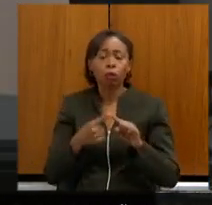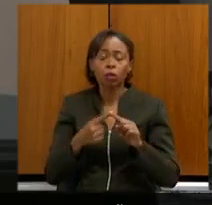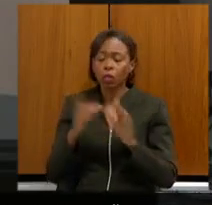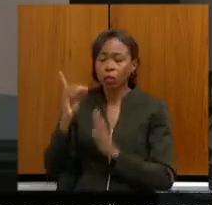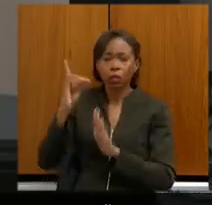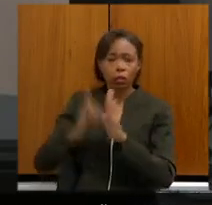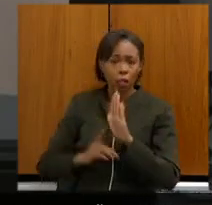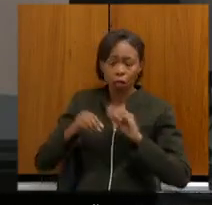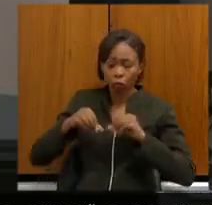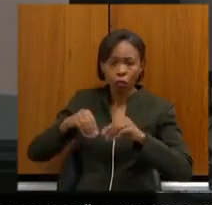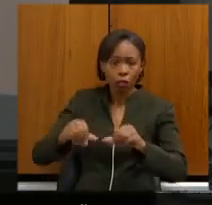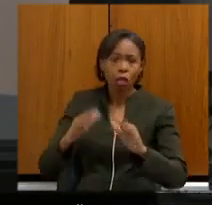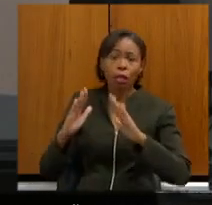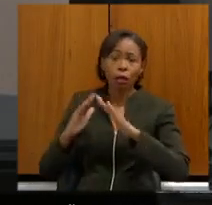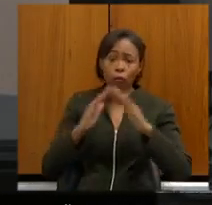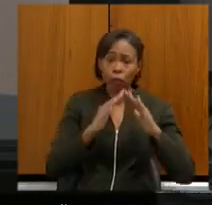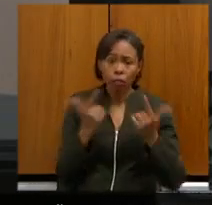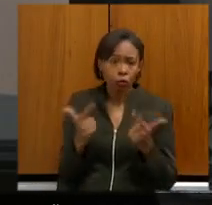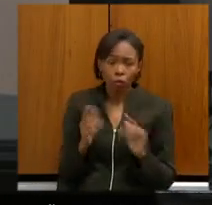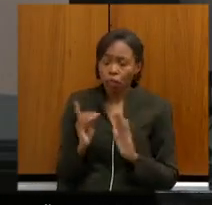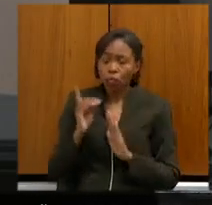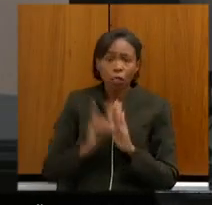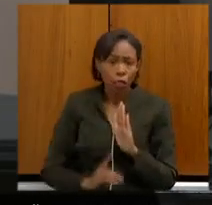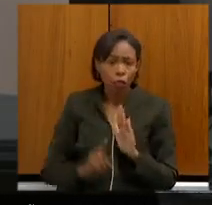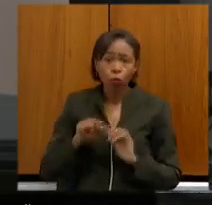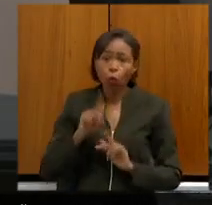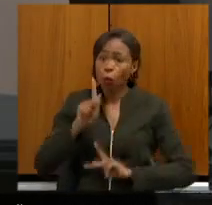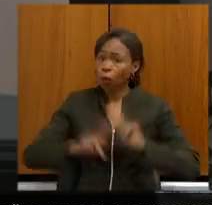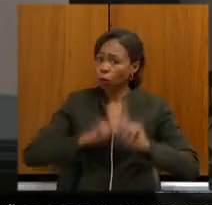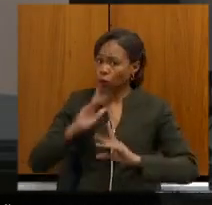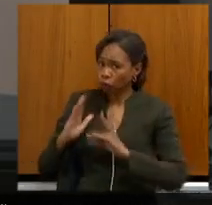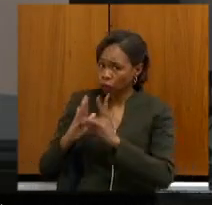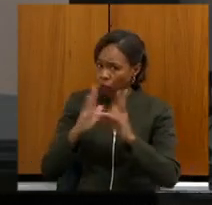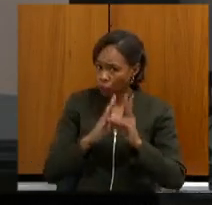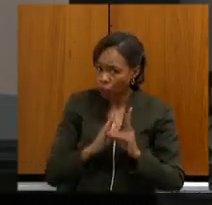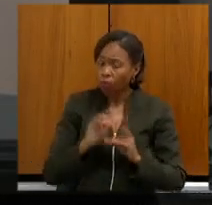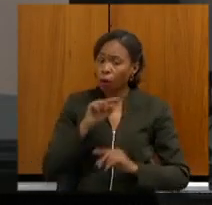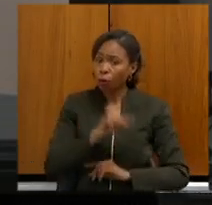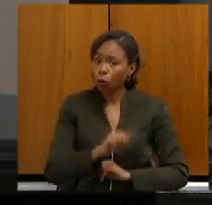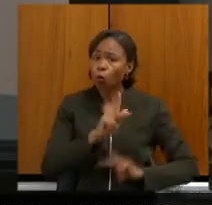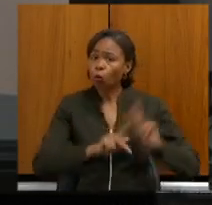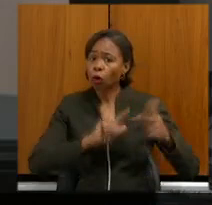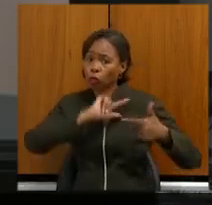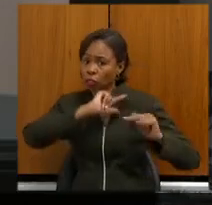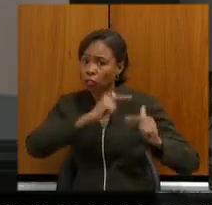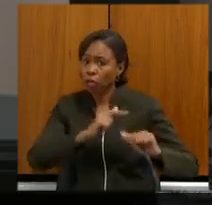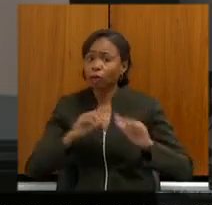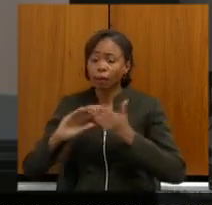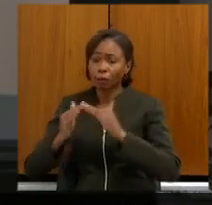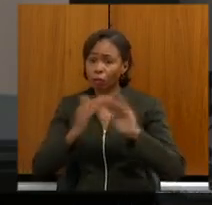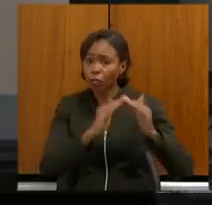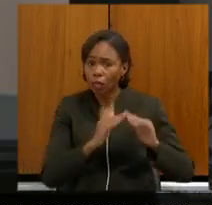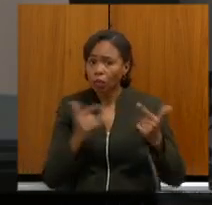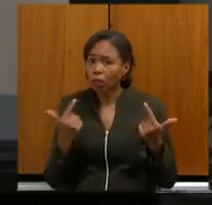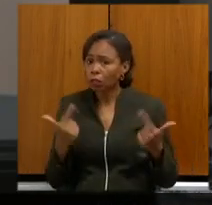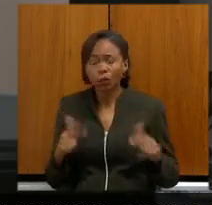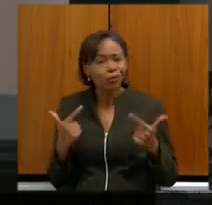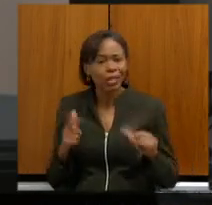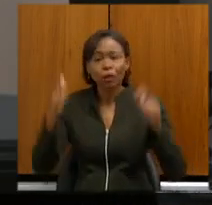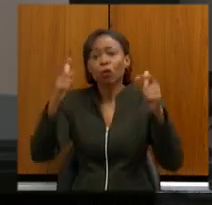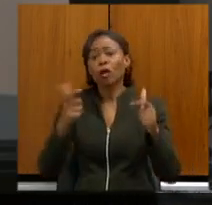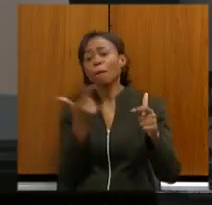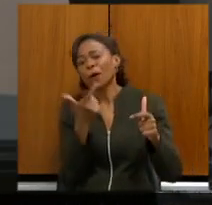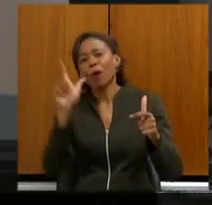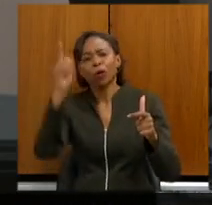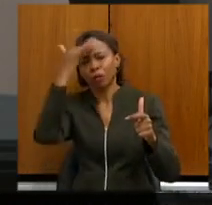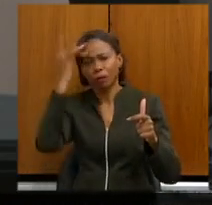direito ao território a moradia para os povos indígenas para pode comunidades tradicionais para a periferia não vai existir lugar